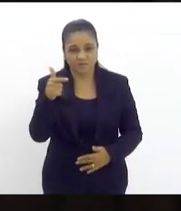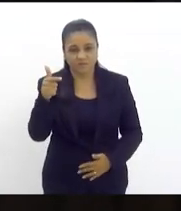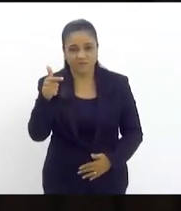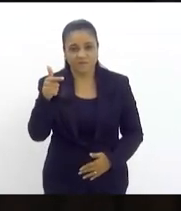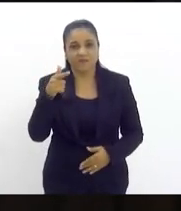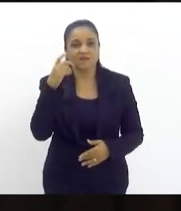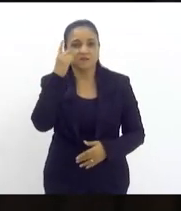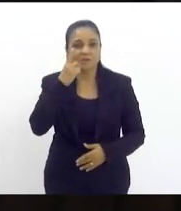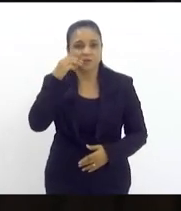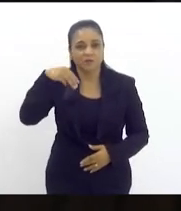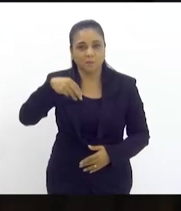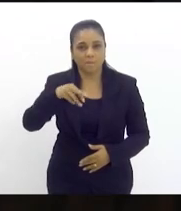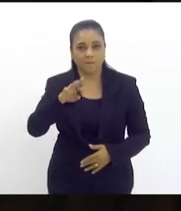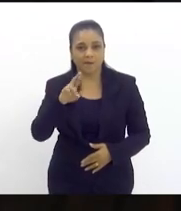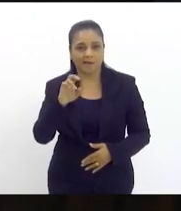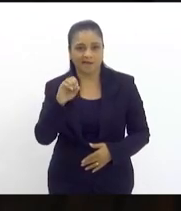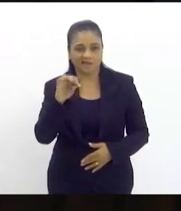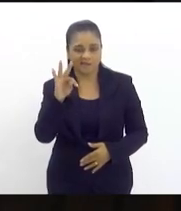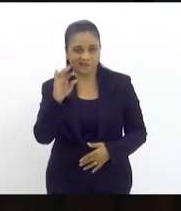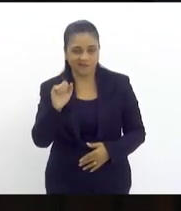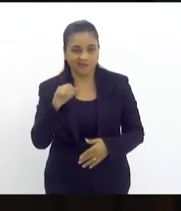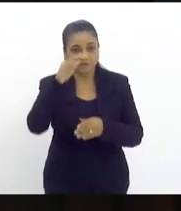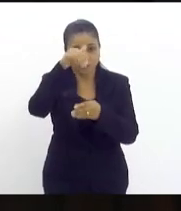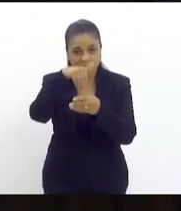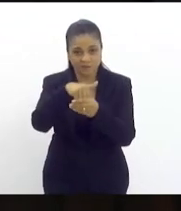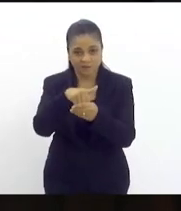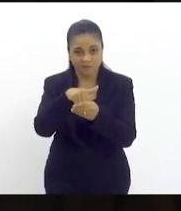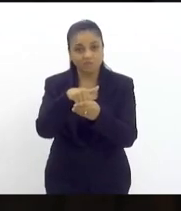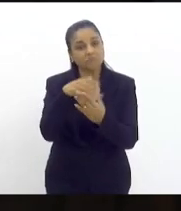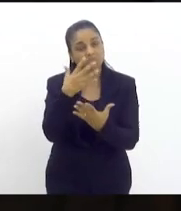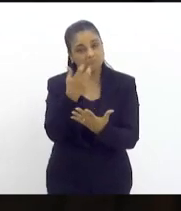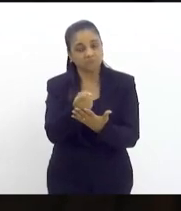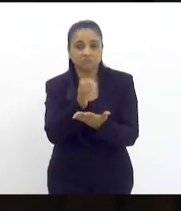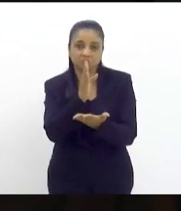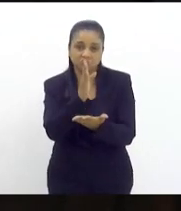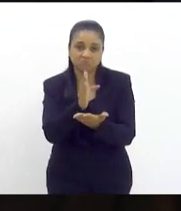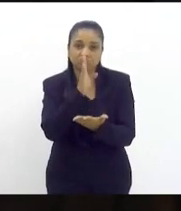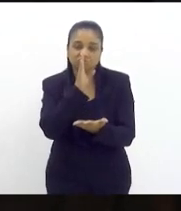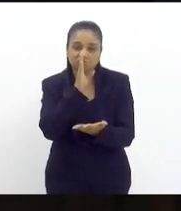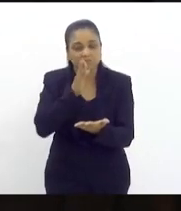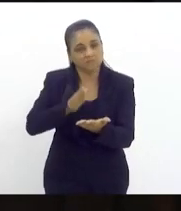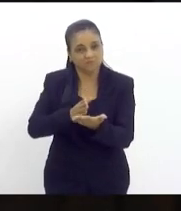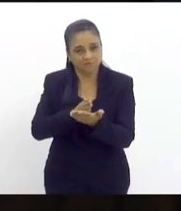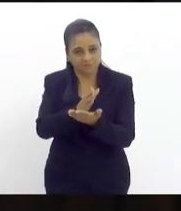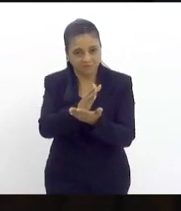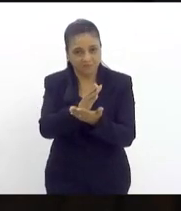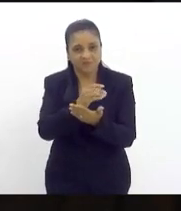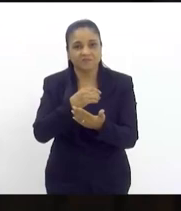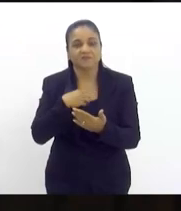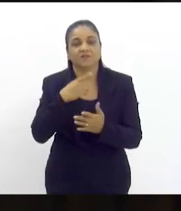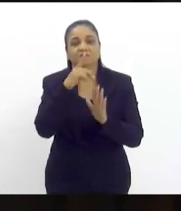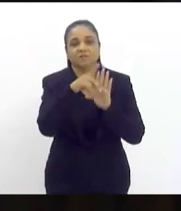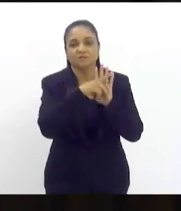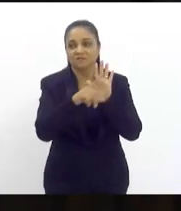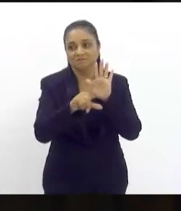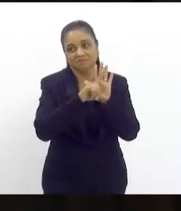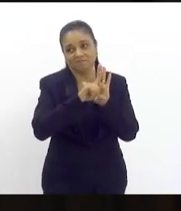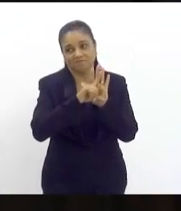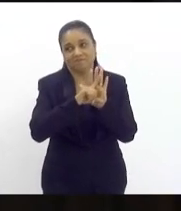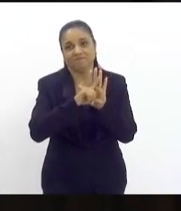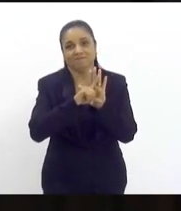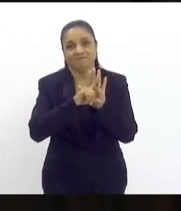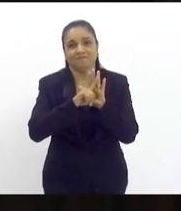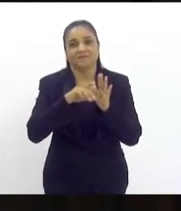546/2022, da deputada Marta Rocha. Em votação, os que aprovam permaneçam como estão, aprovado. Projeto de lei